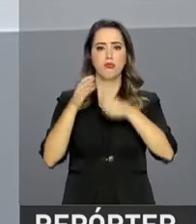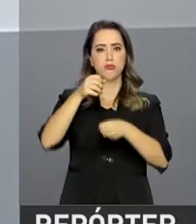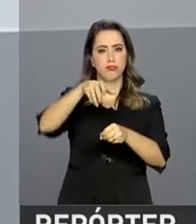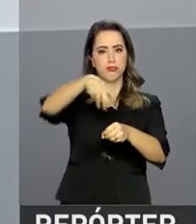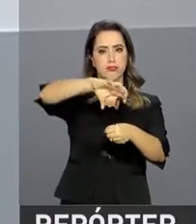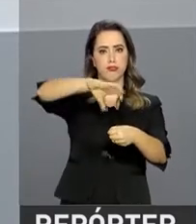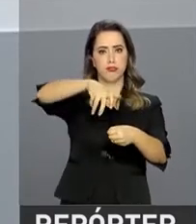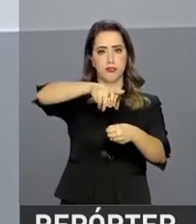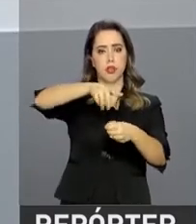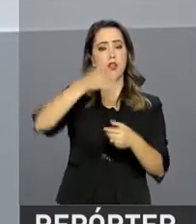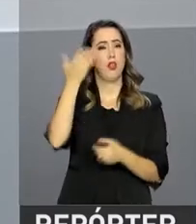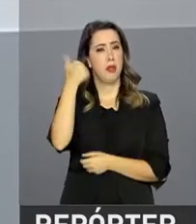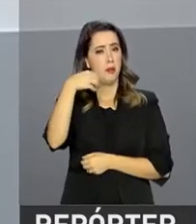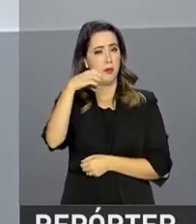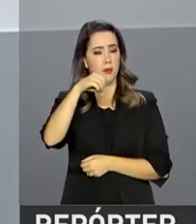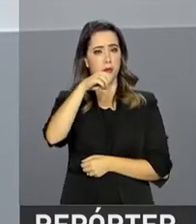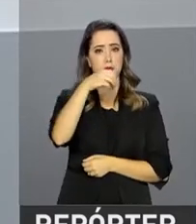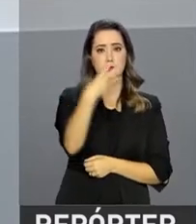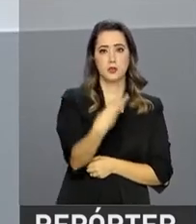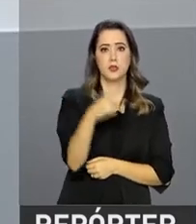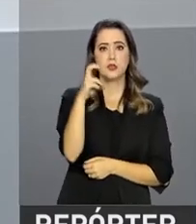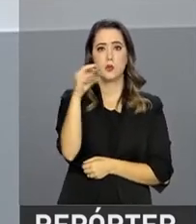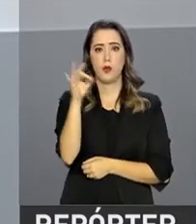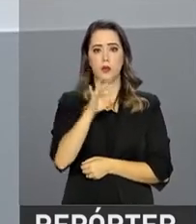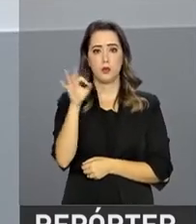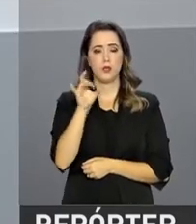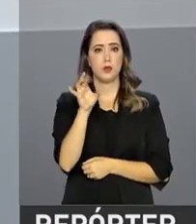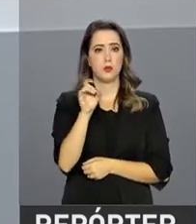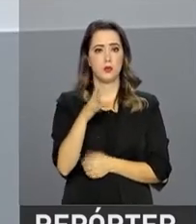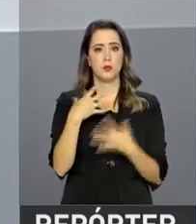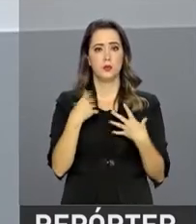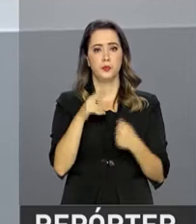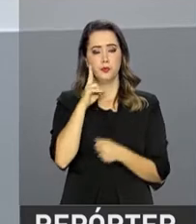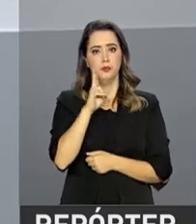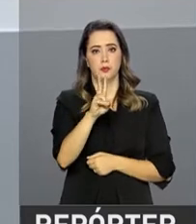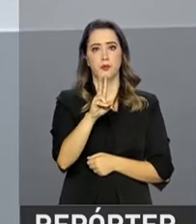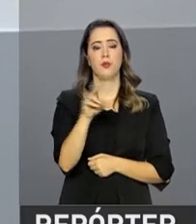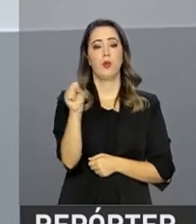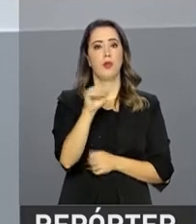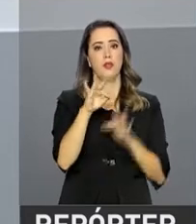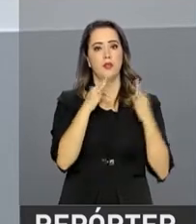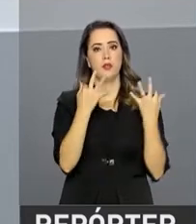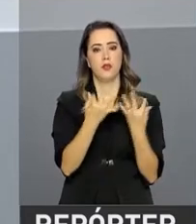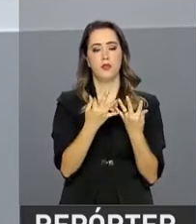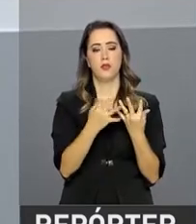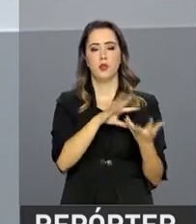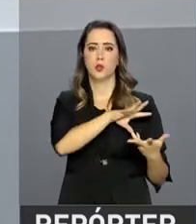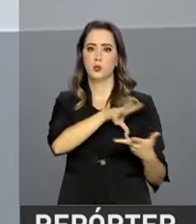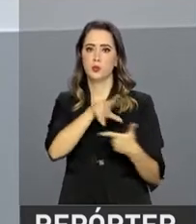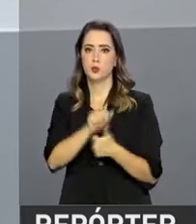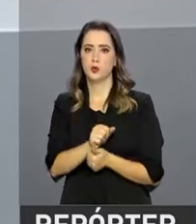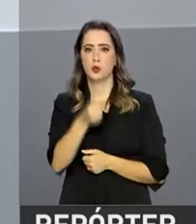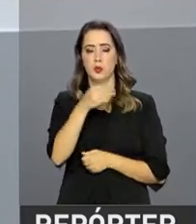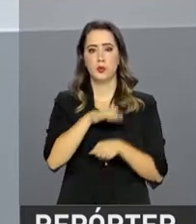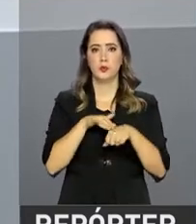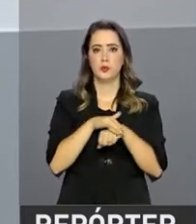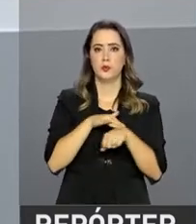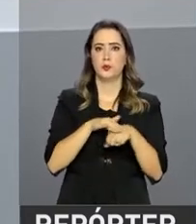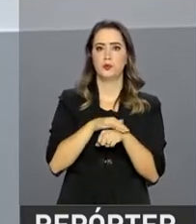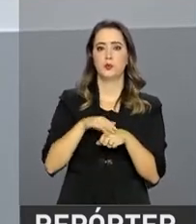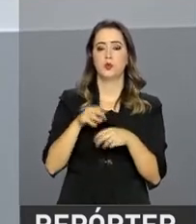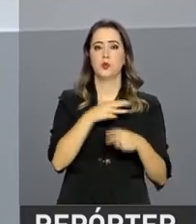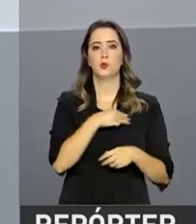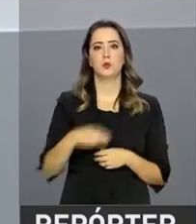50% a nossa repórter carla watt e que está no oitavo fórum mundial da água conversou com o ministro do ambiente